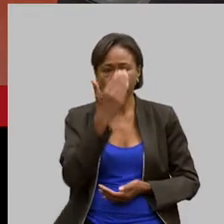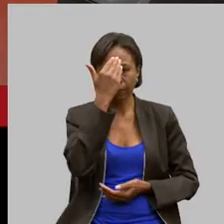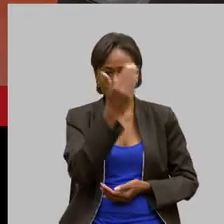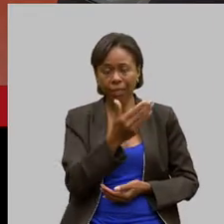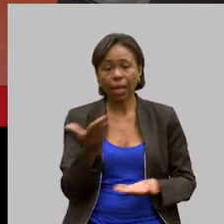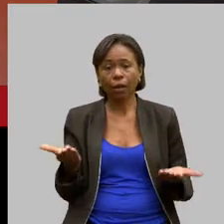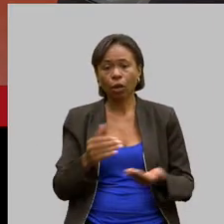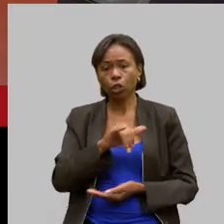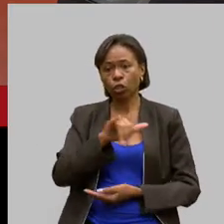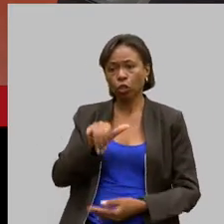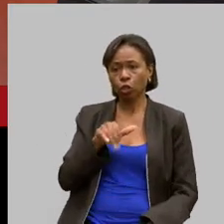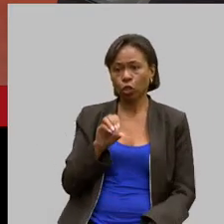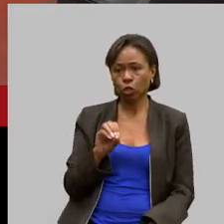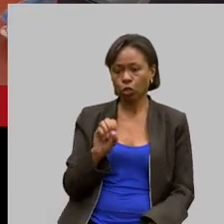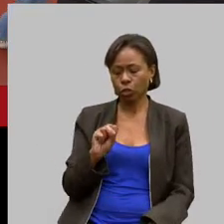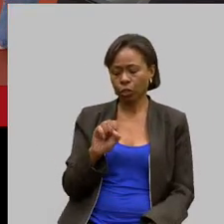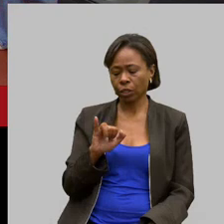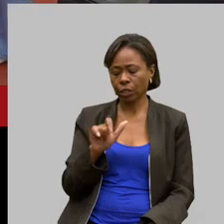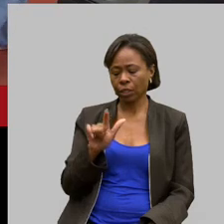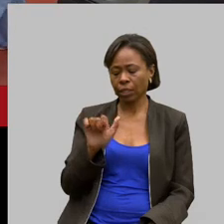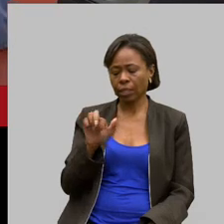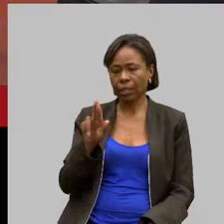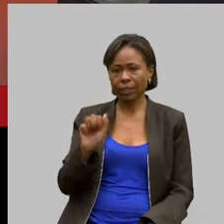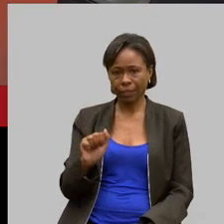jeleia e depois aci